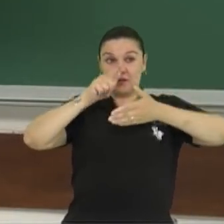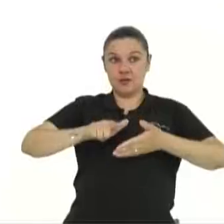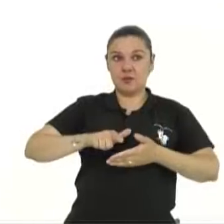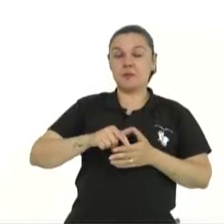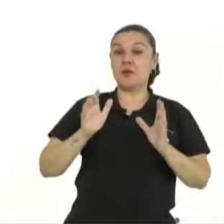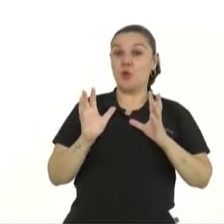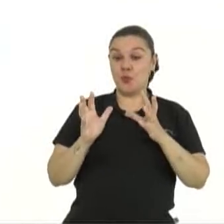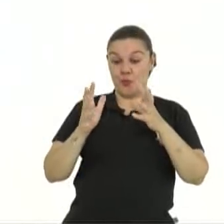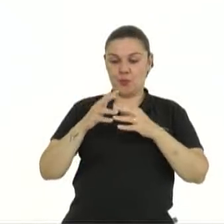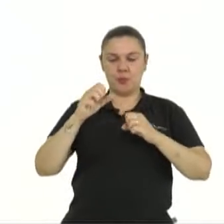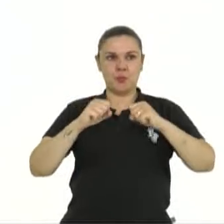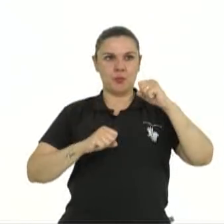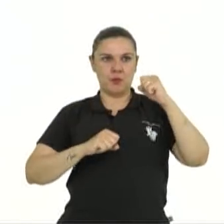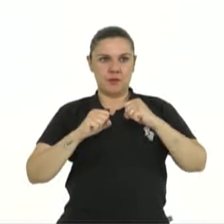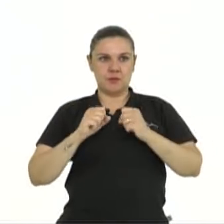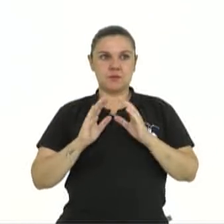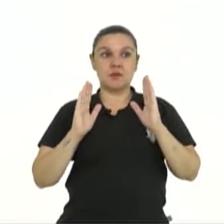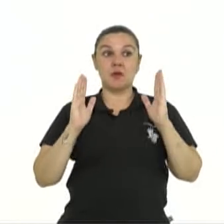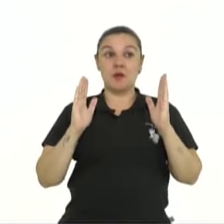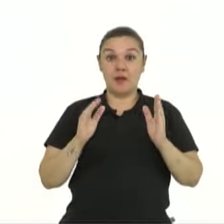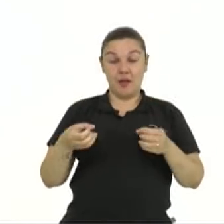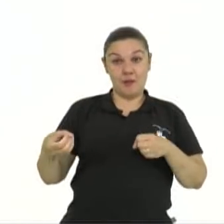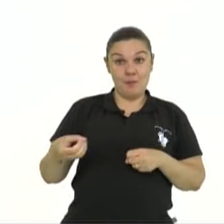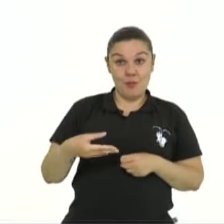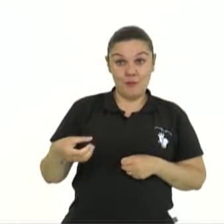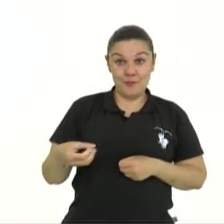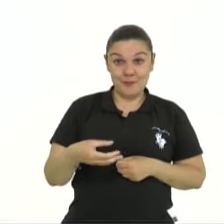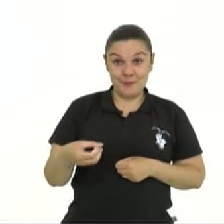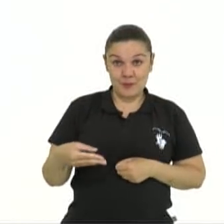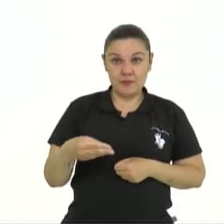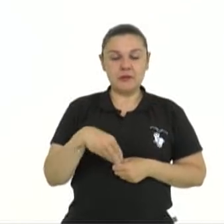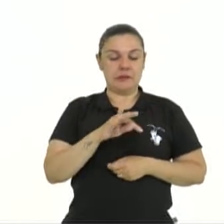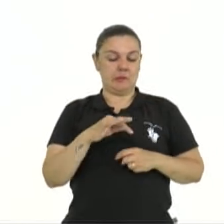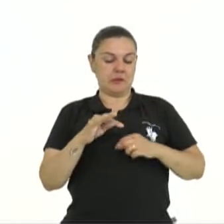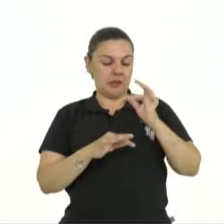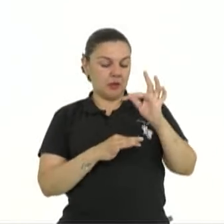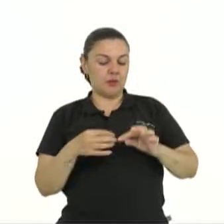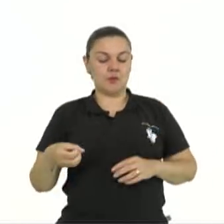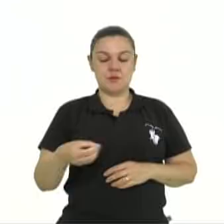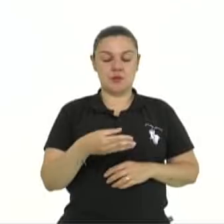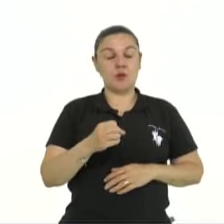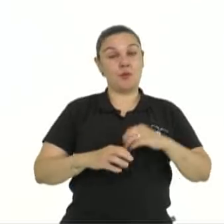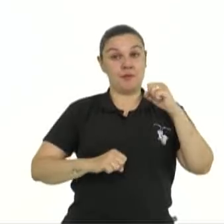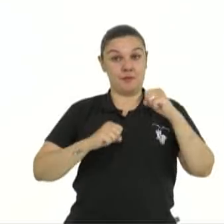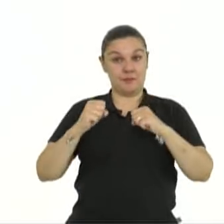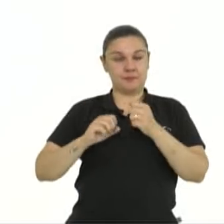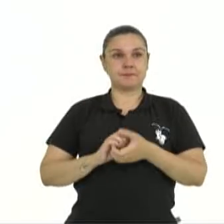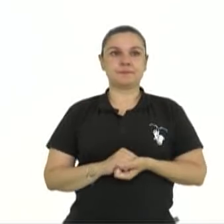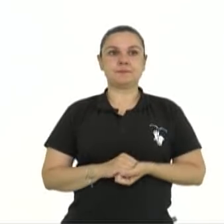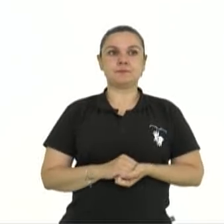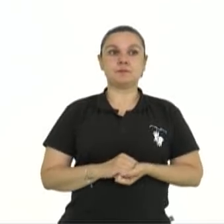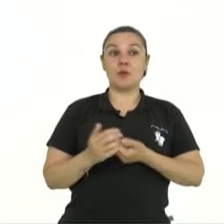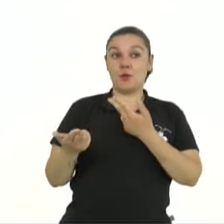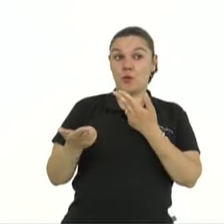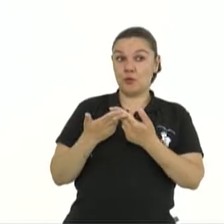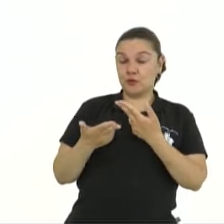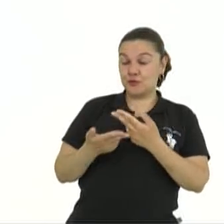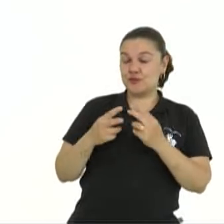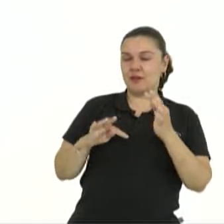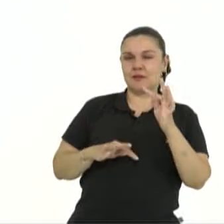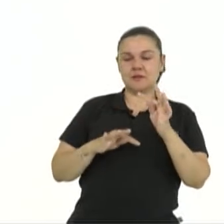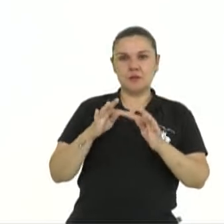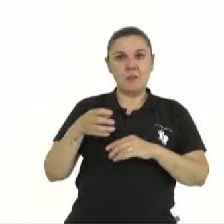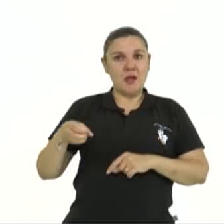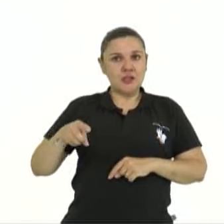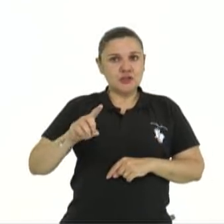O setor industrial tem se modernizado, tá falando da modernização das indústrias, utilizando